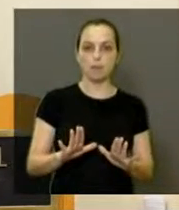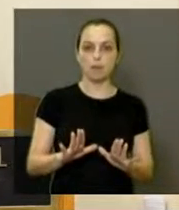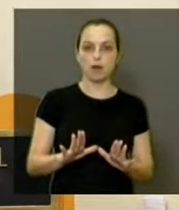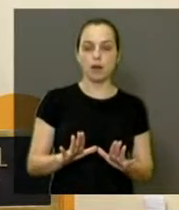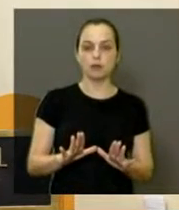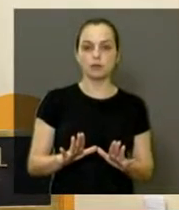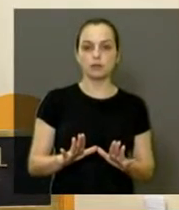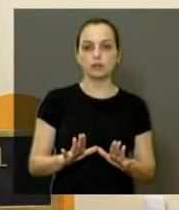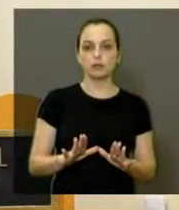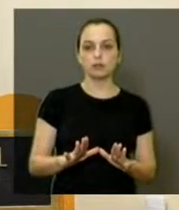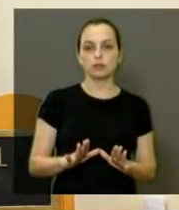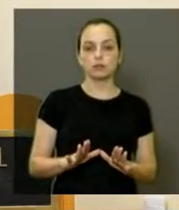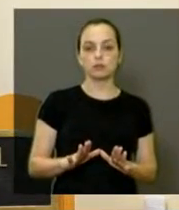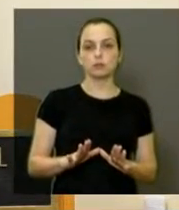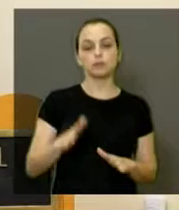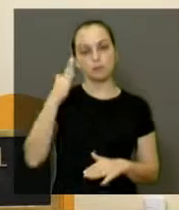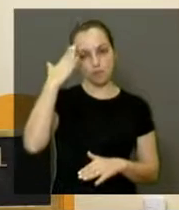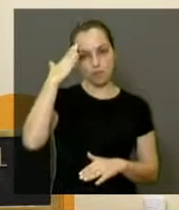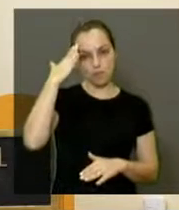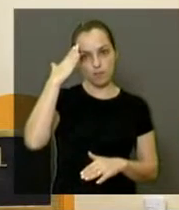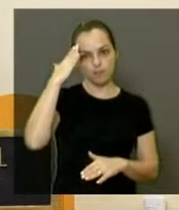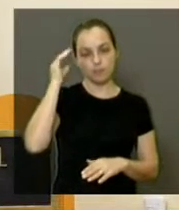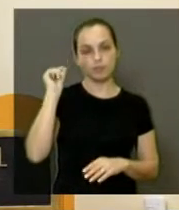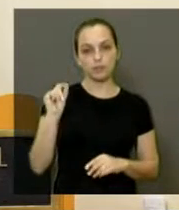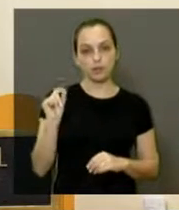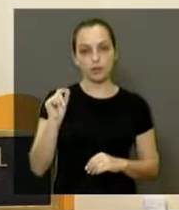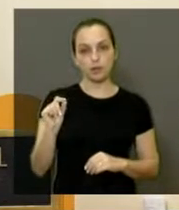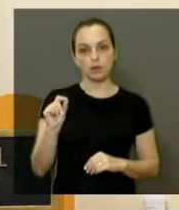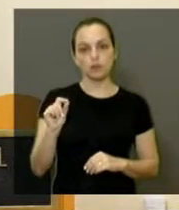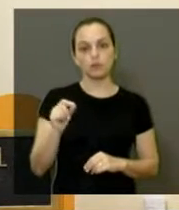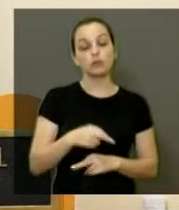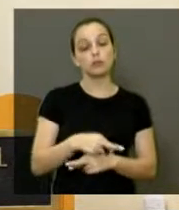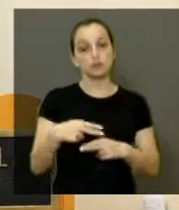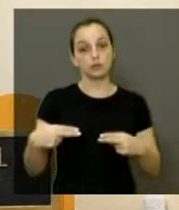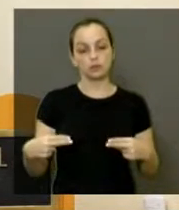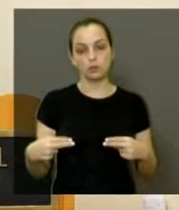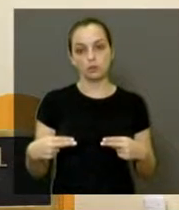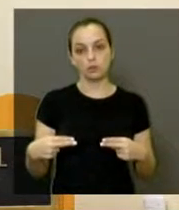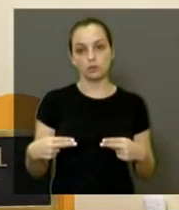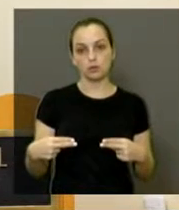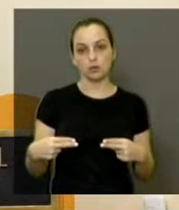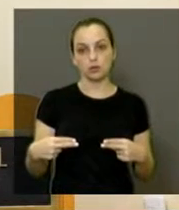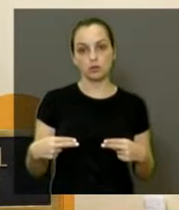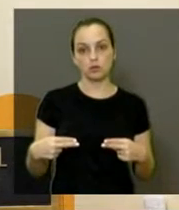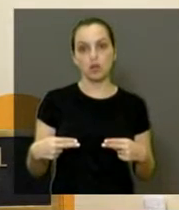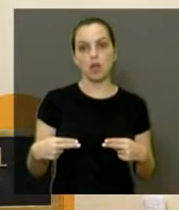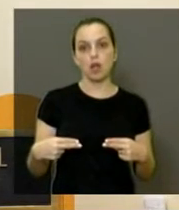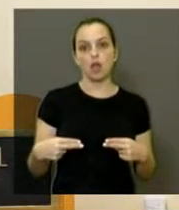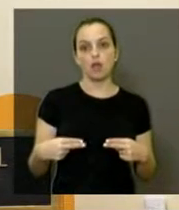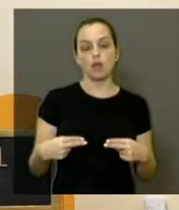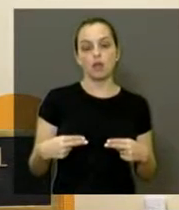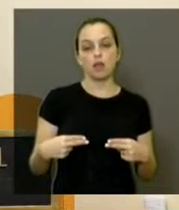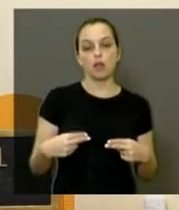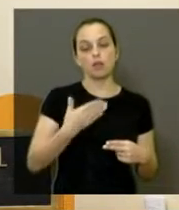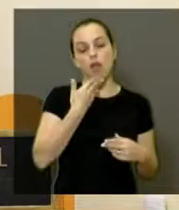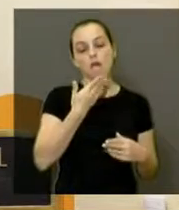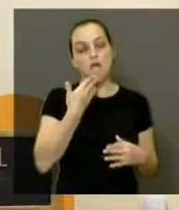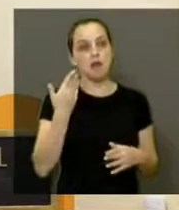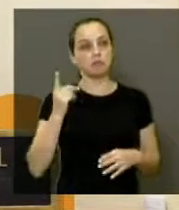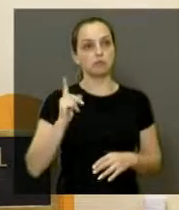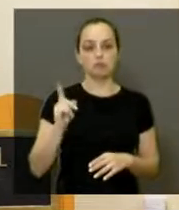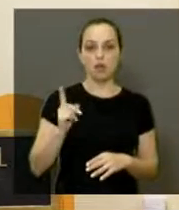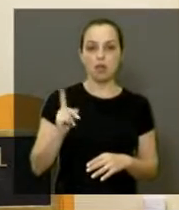certo tempo, entendeu? Então, essas coisas não devem estar fácil, né? Tem um monte de